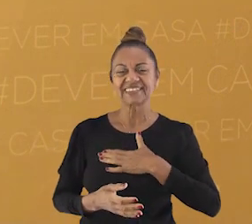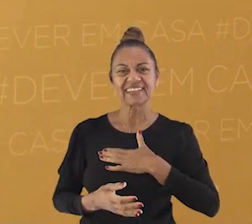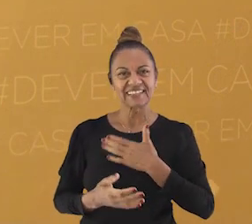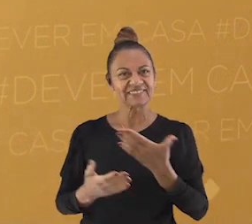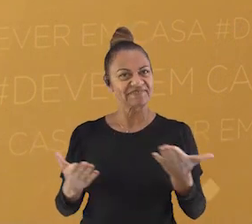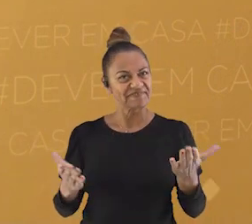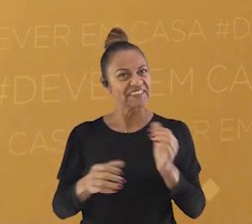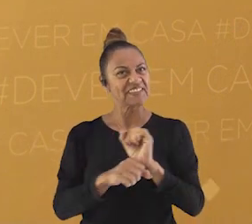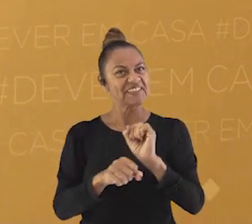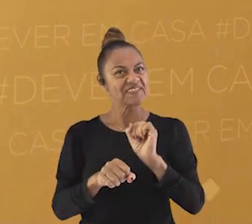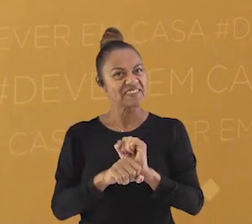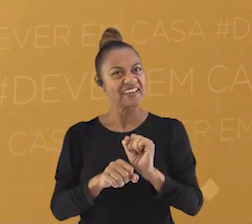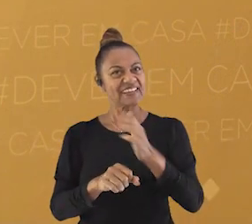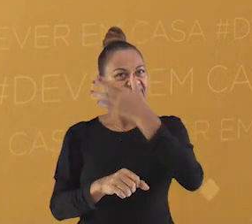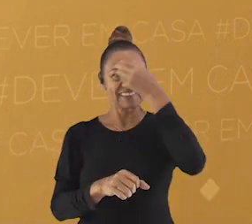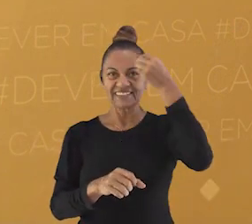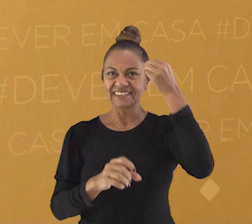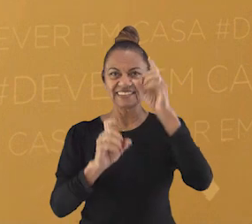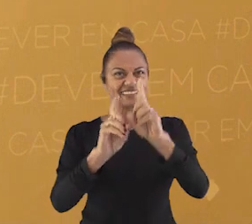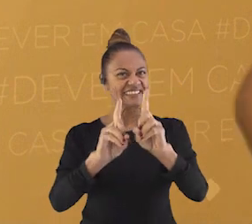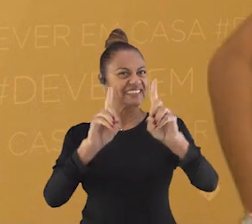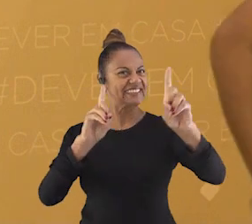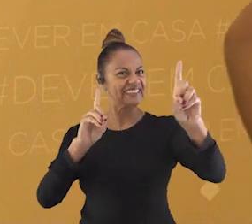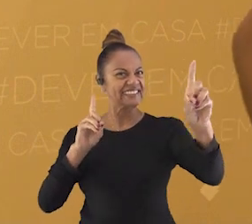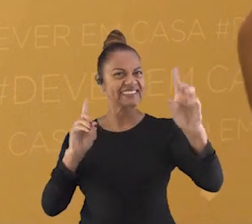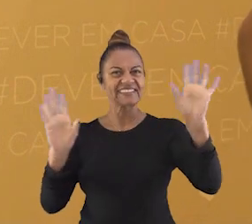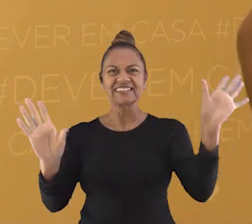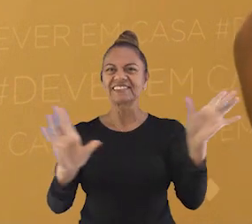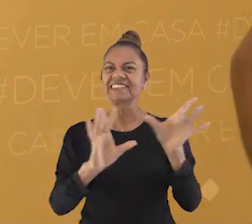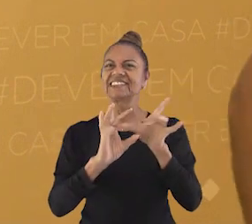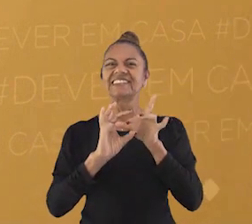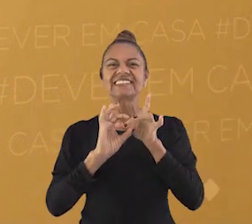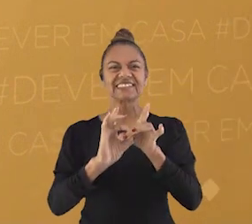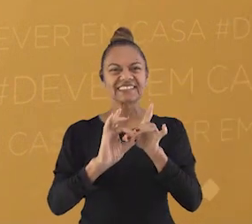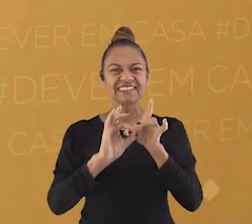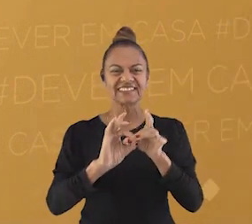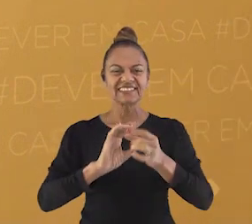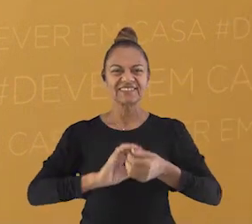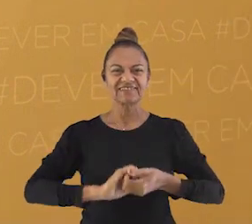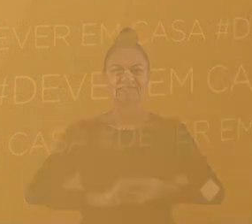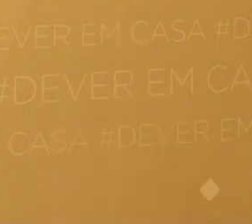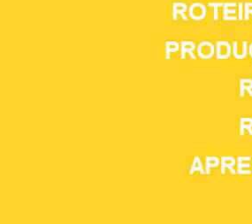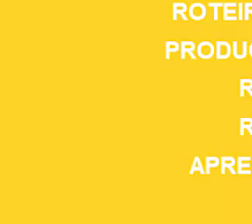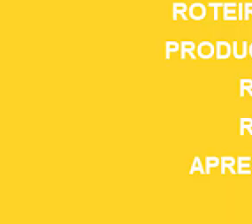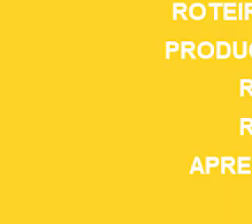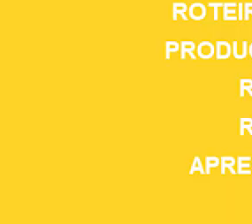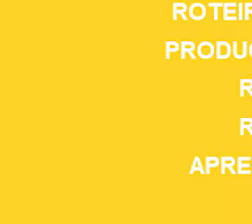Espero que vocês tenham gostado. E não se esqueçam, mesmo distantes, estamos juntos!